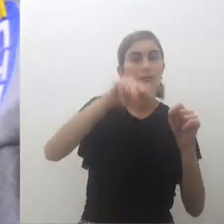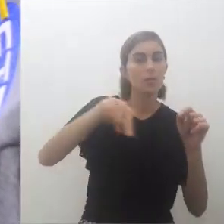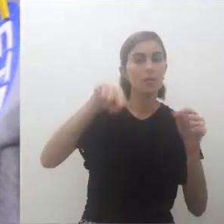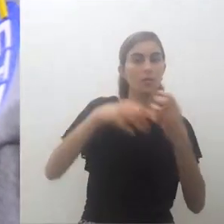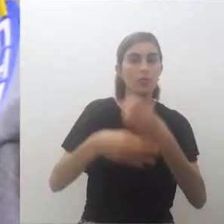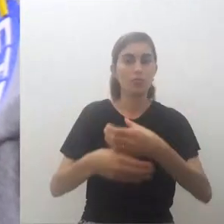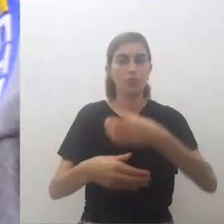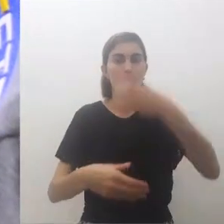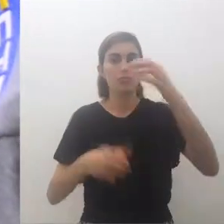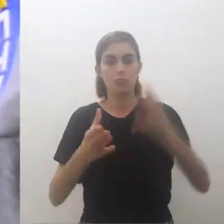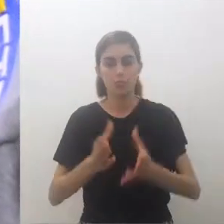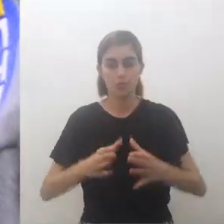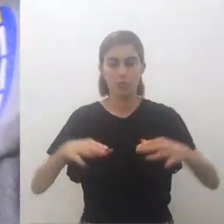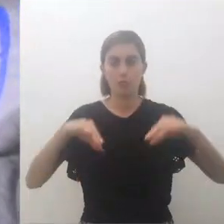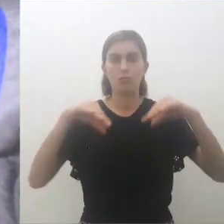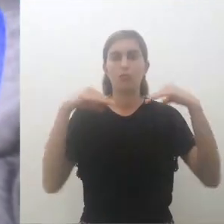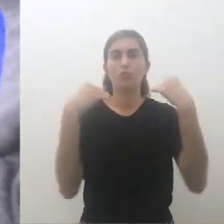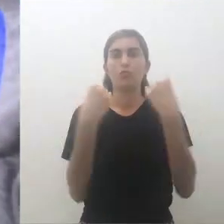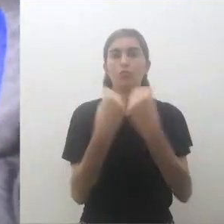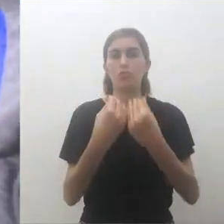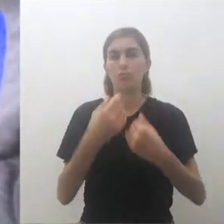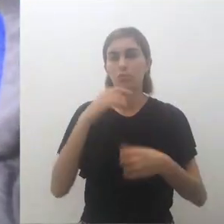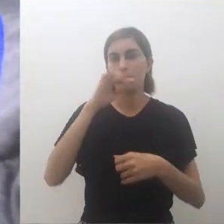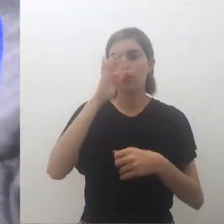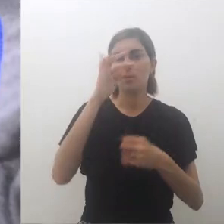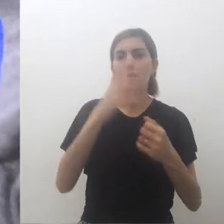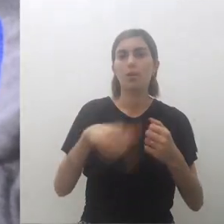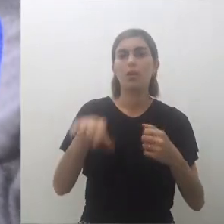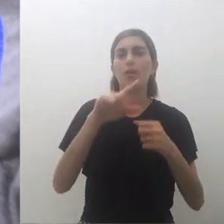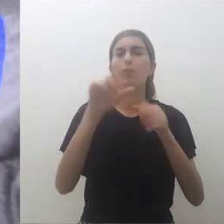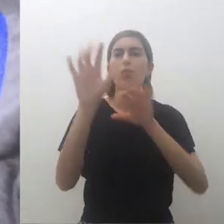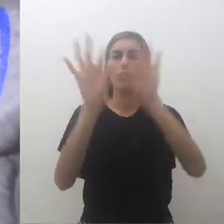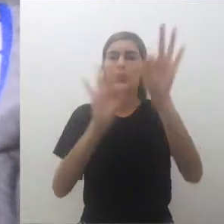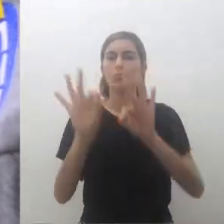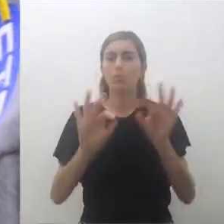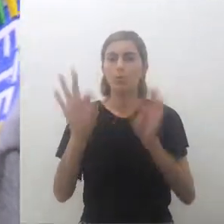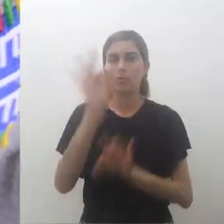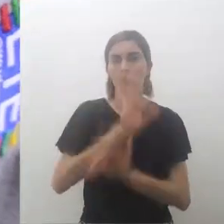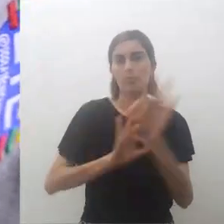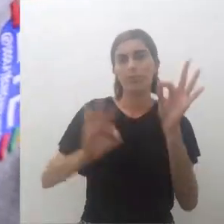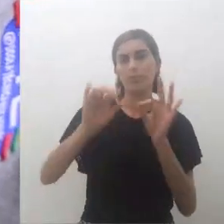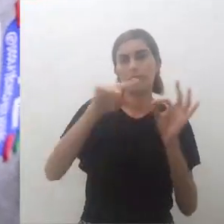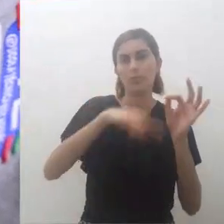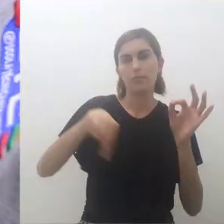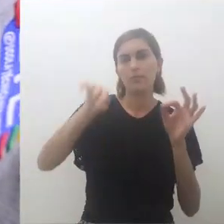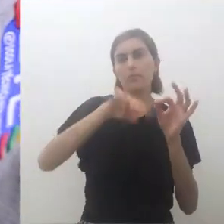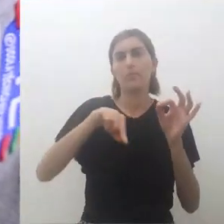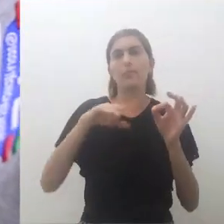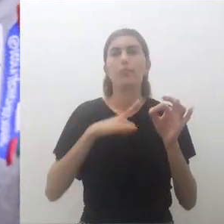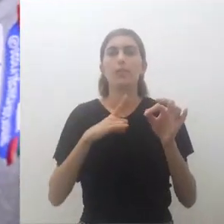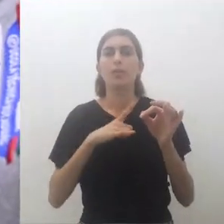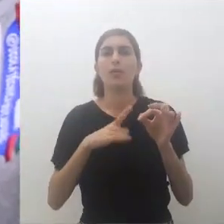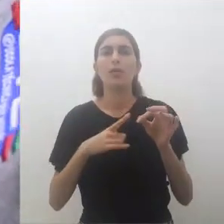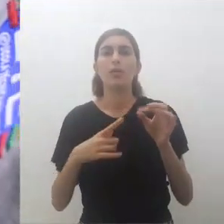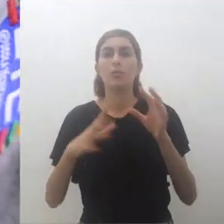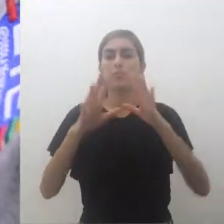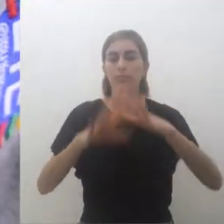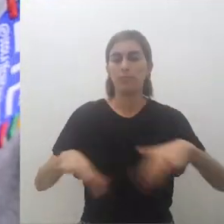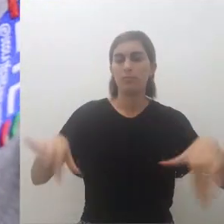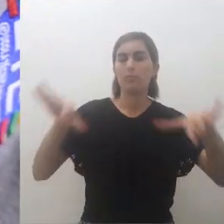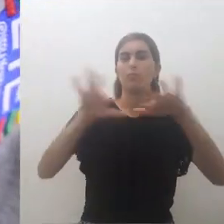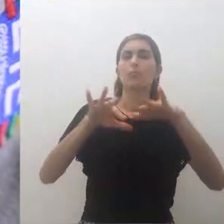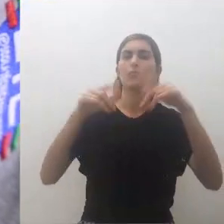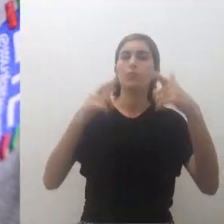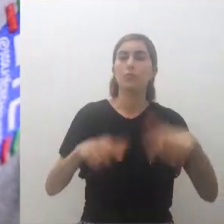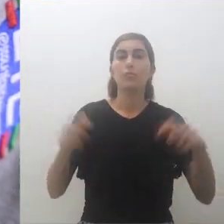pelos jarros, pelos alguns objetos de decoração que compõem o ambiente